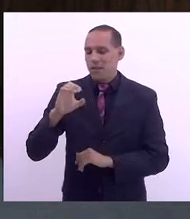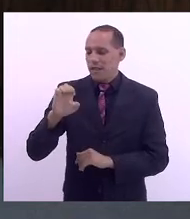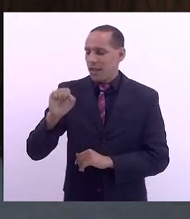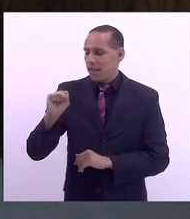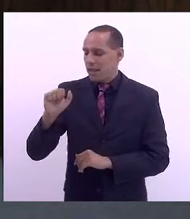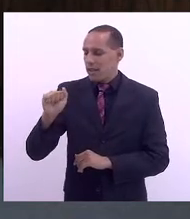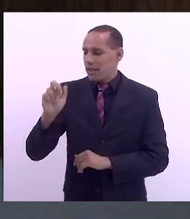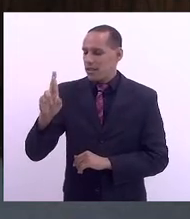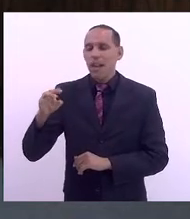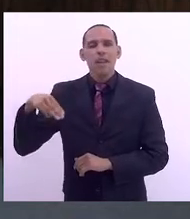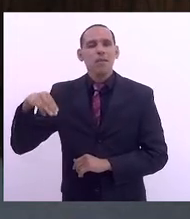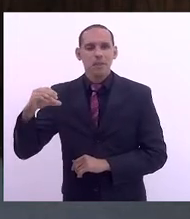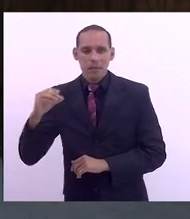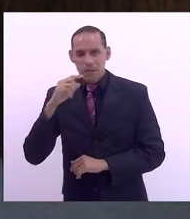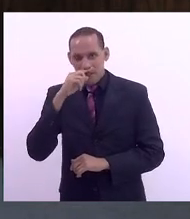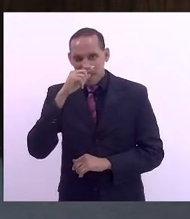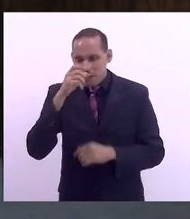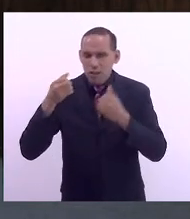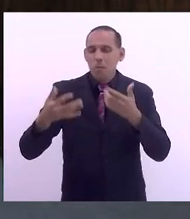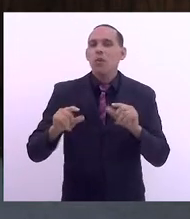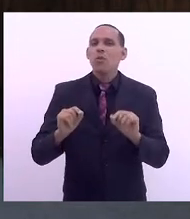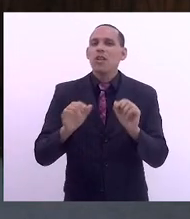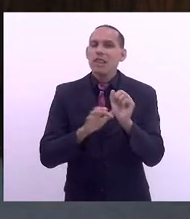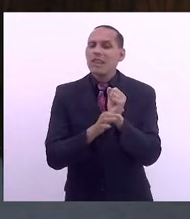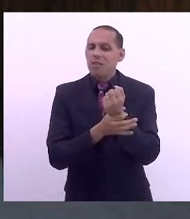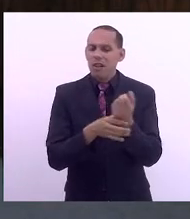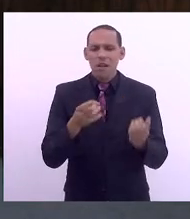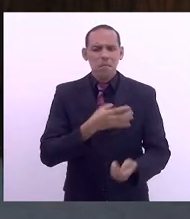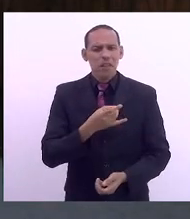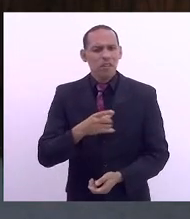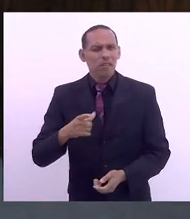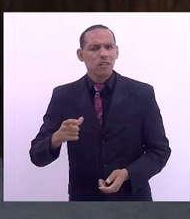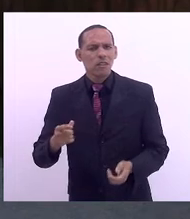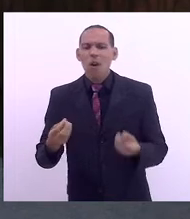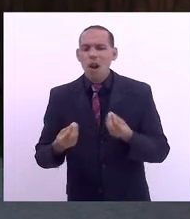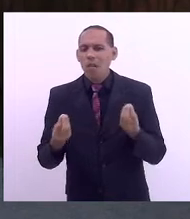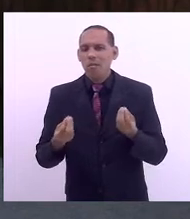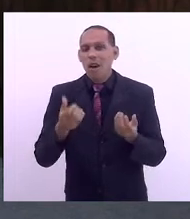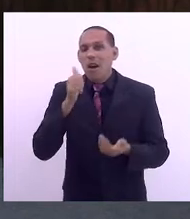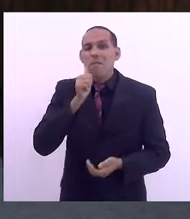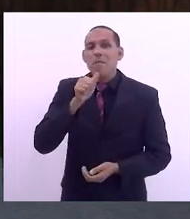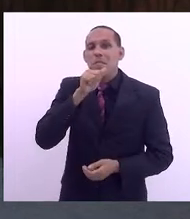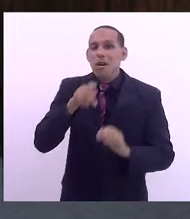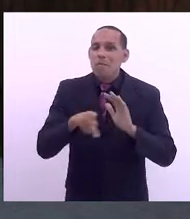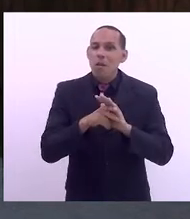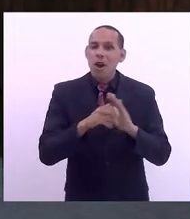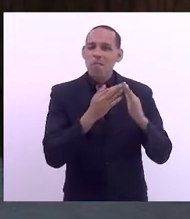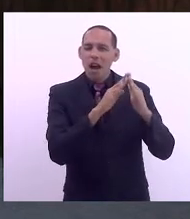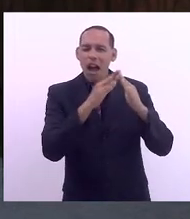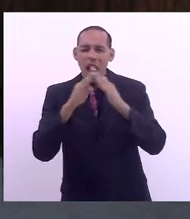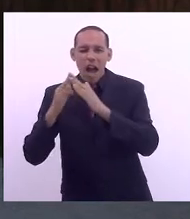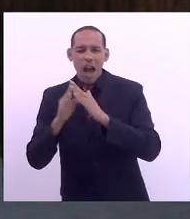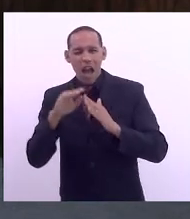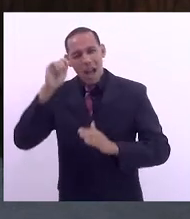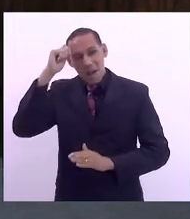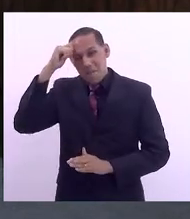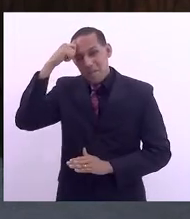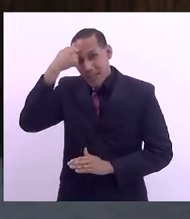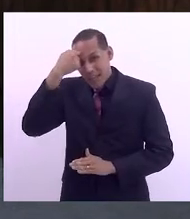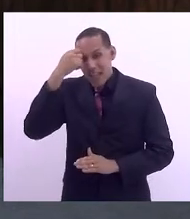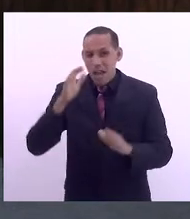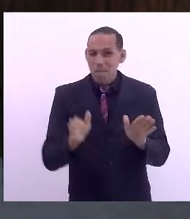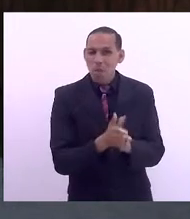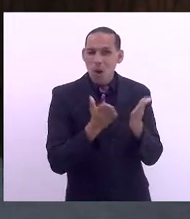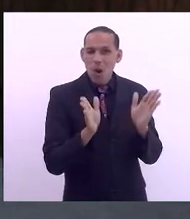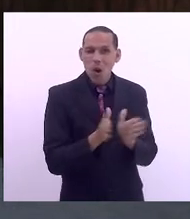fala como explicar que a segurança dá medo. Como uma mãe de favela, uma mãe preta, Uma mãe